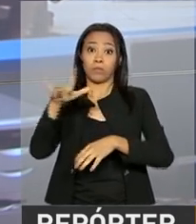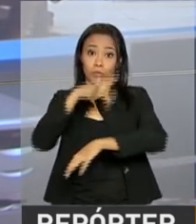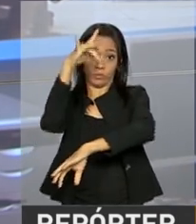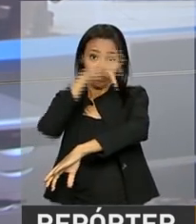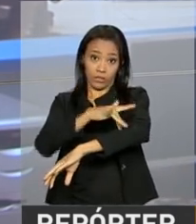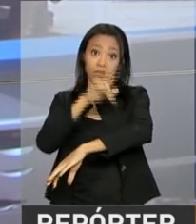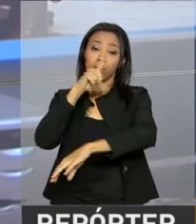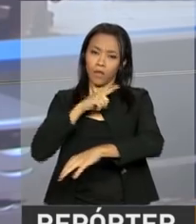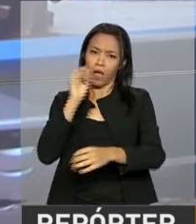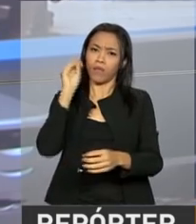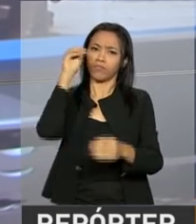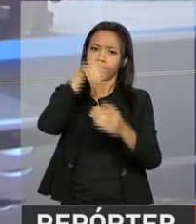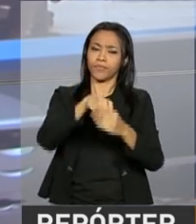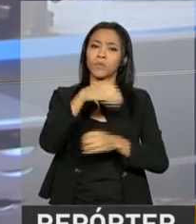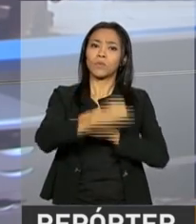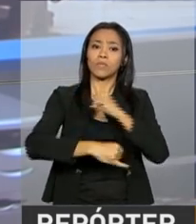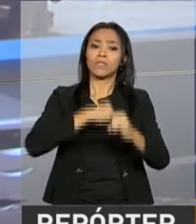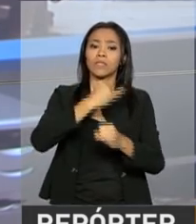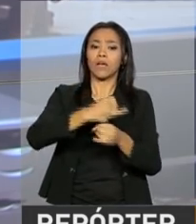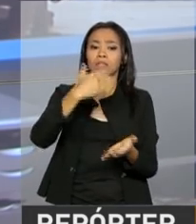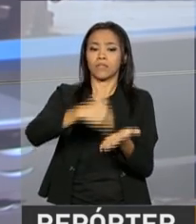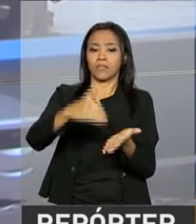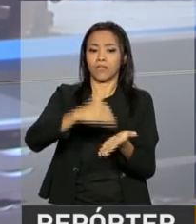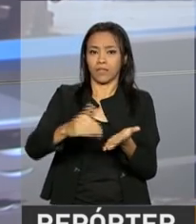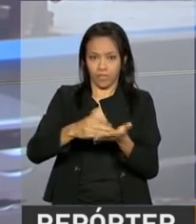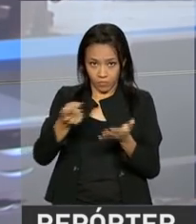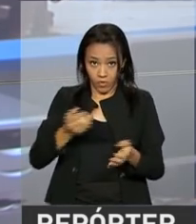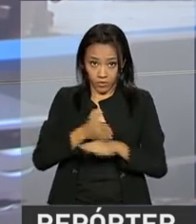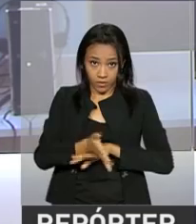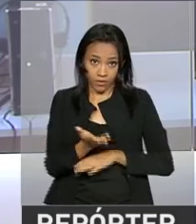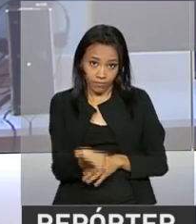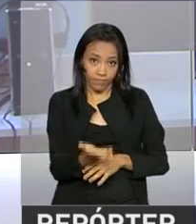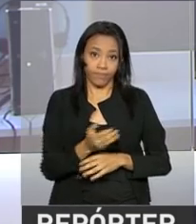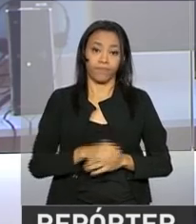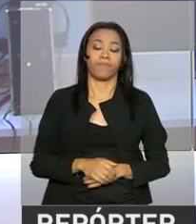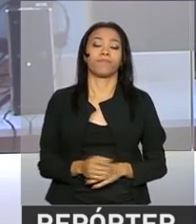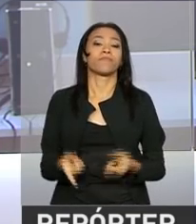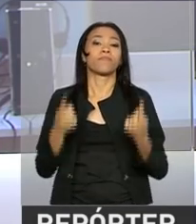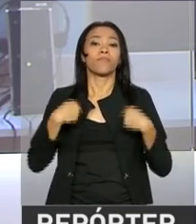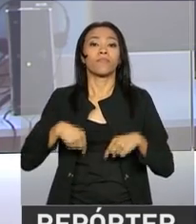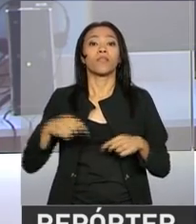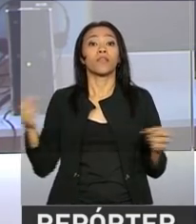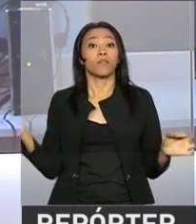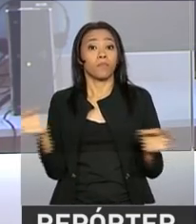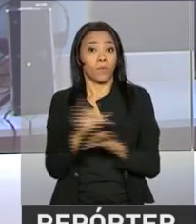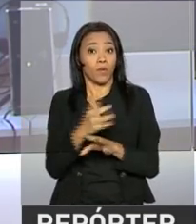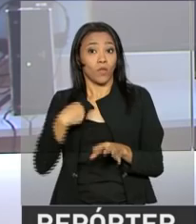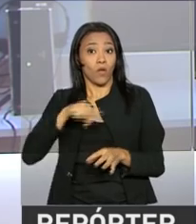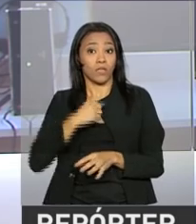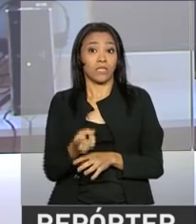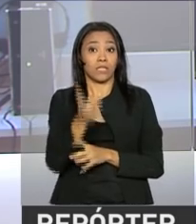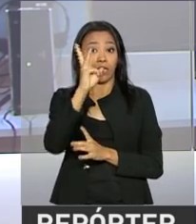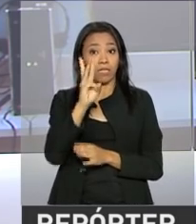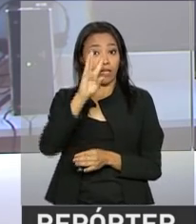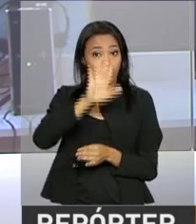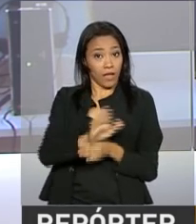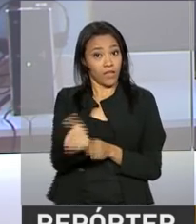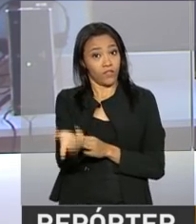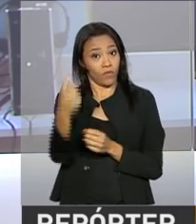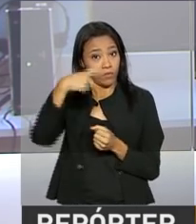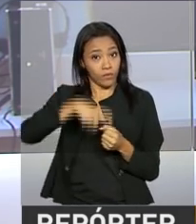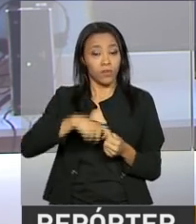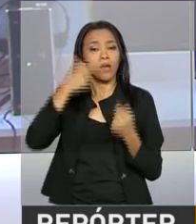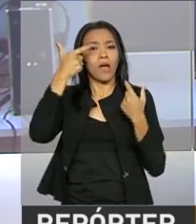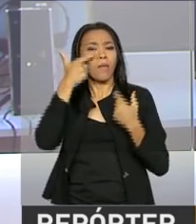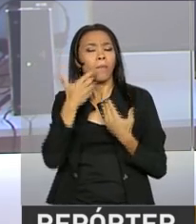disponível no site da secretaria nacional do Consumidor e nós voltamos às 3 da tarde na próxima edição do repórter